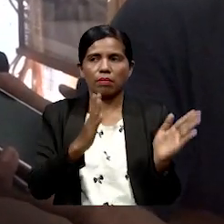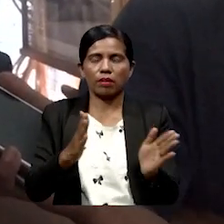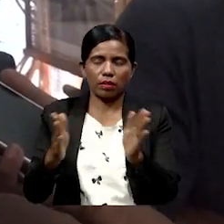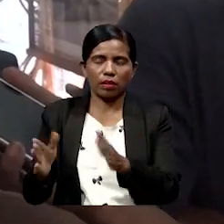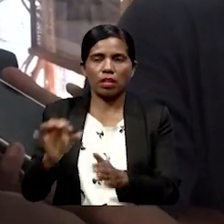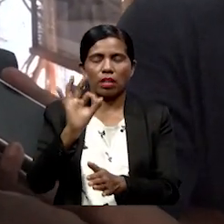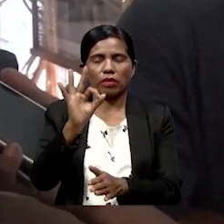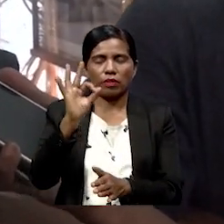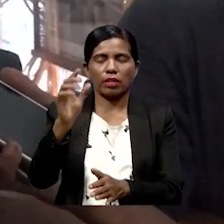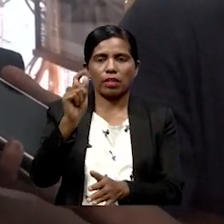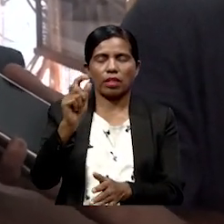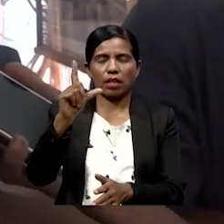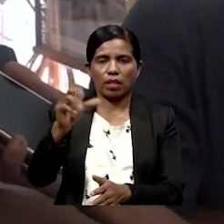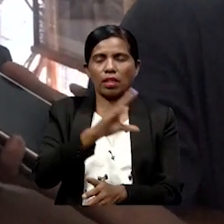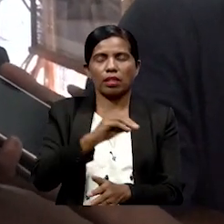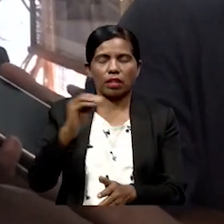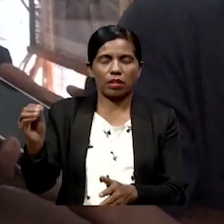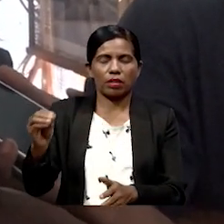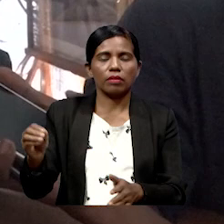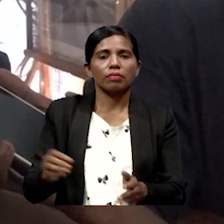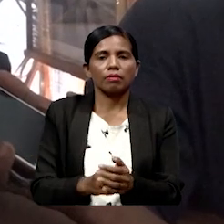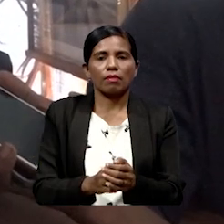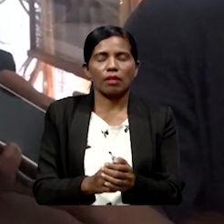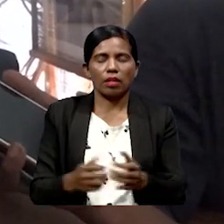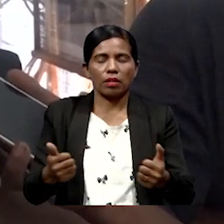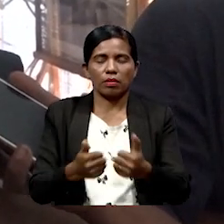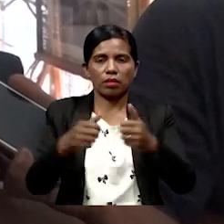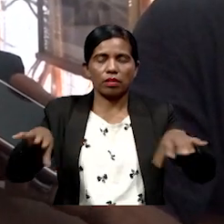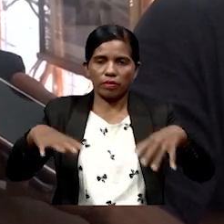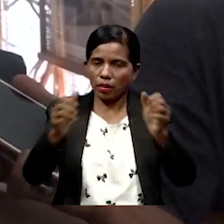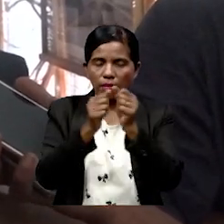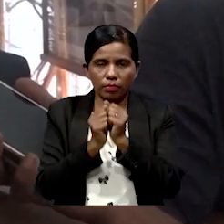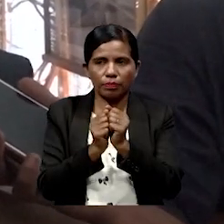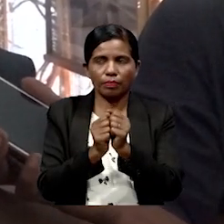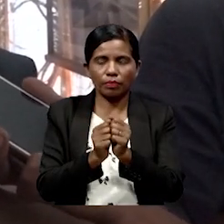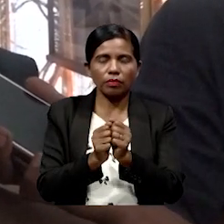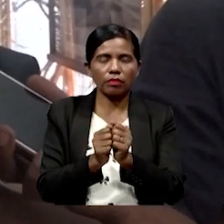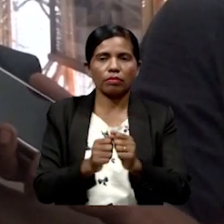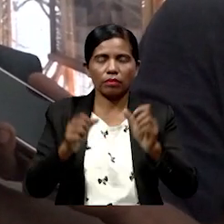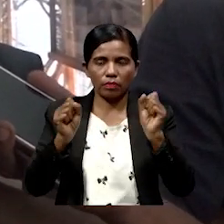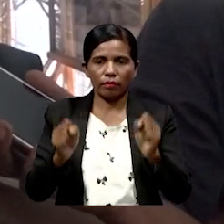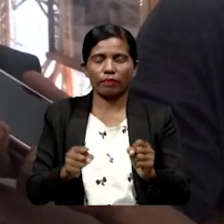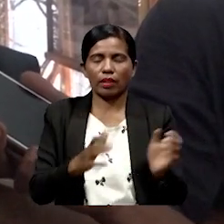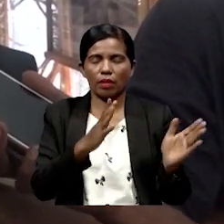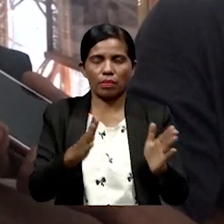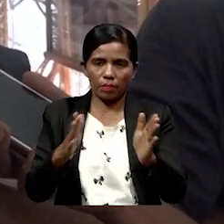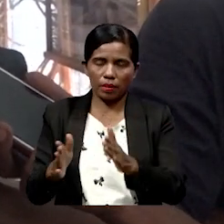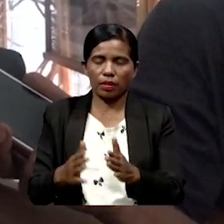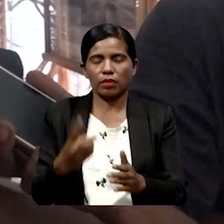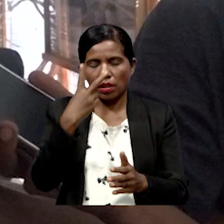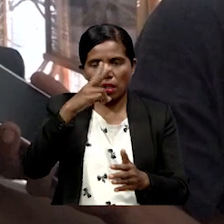FFTL ho secretaria do Estado de Juventude e Esporte maka halo serviço amuto que organiza e é preparado para tu